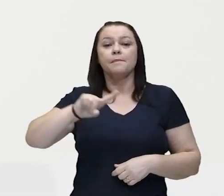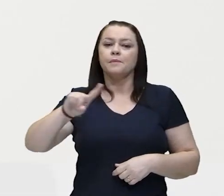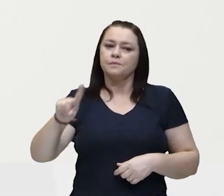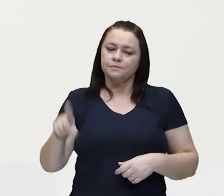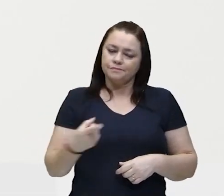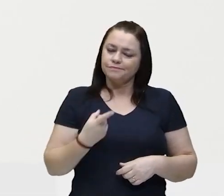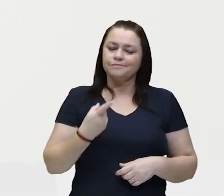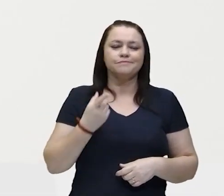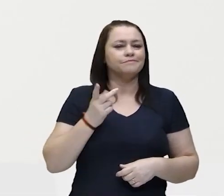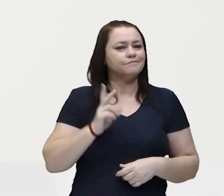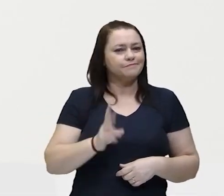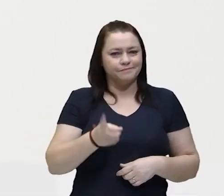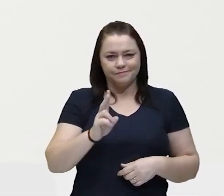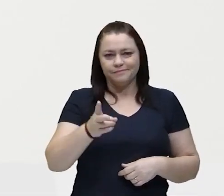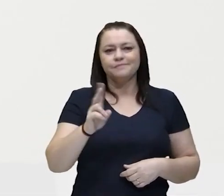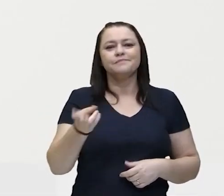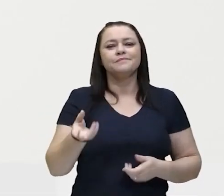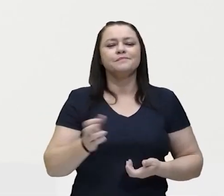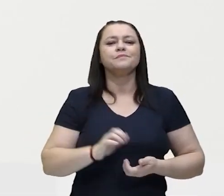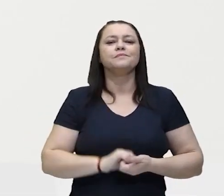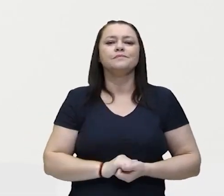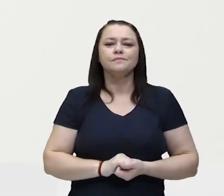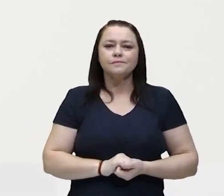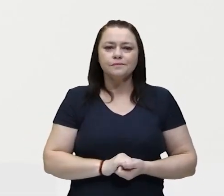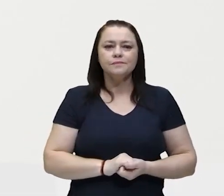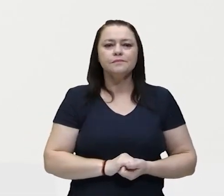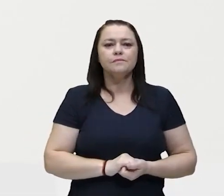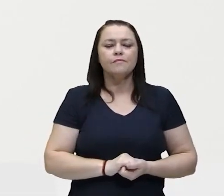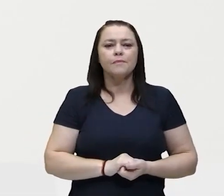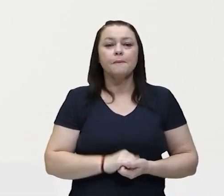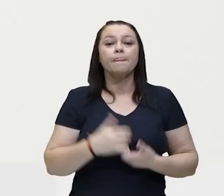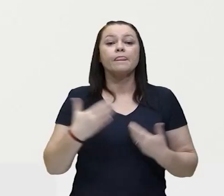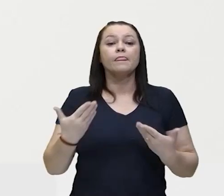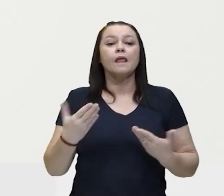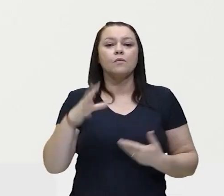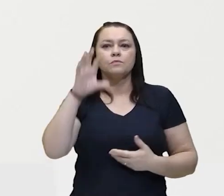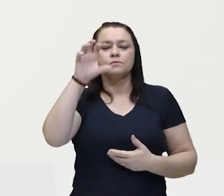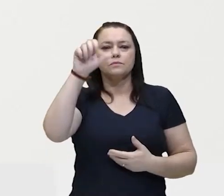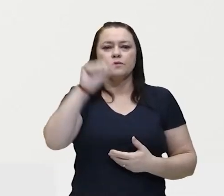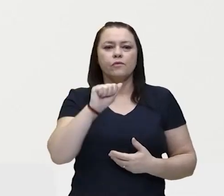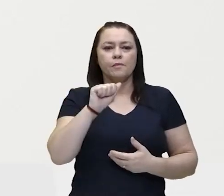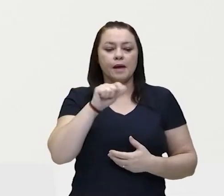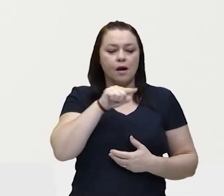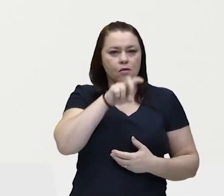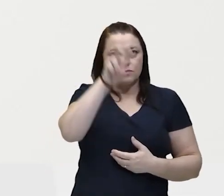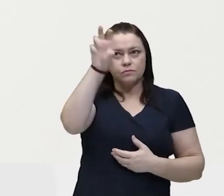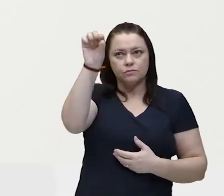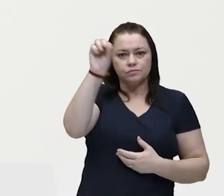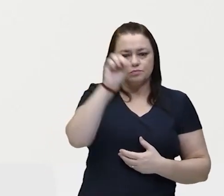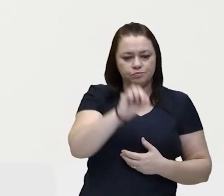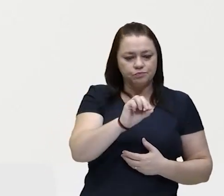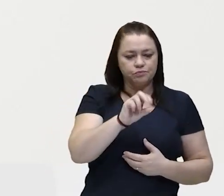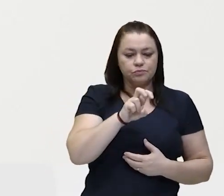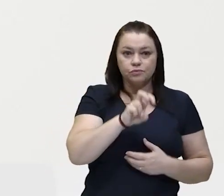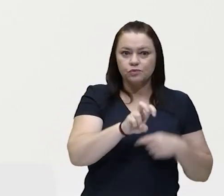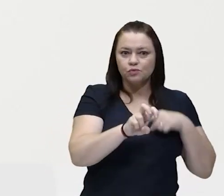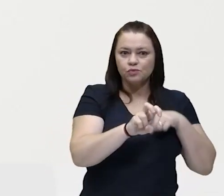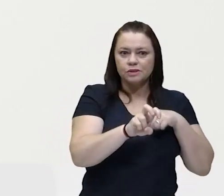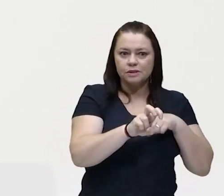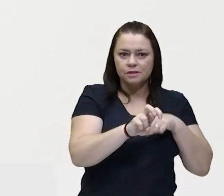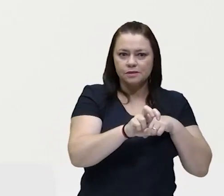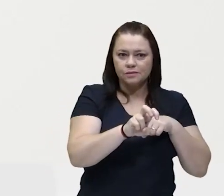por 1000. Muito bem. Então, eu vou pegar o quê? 5 gramas e